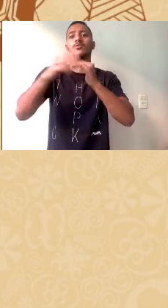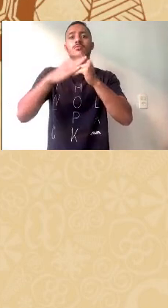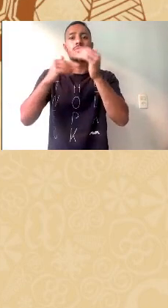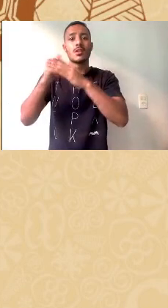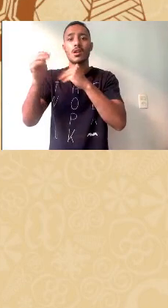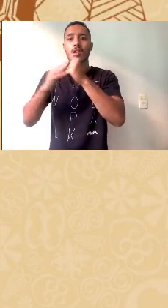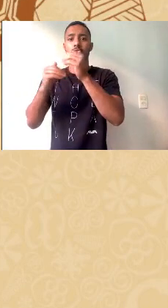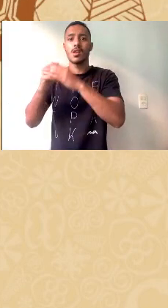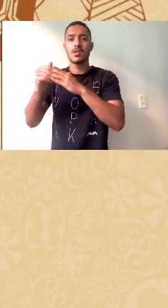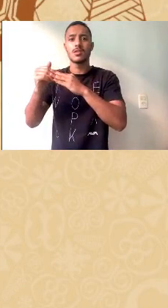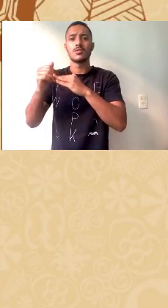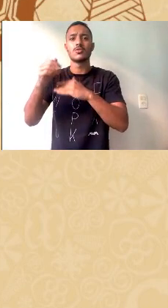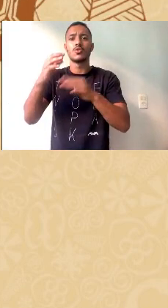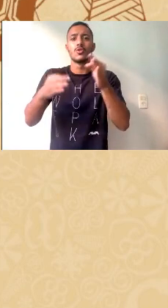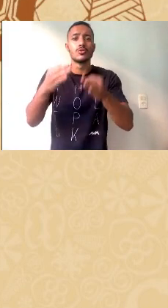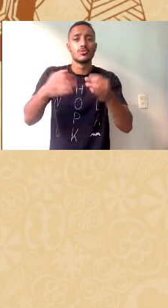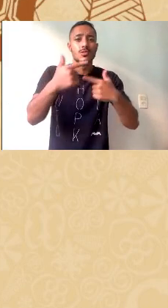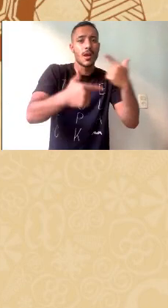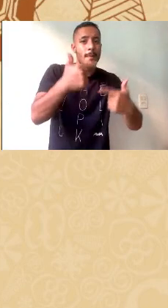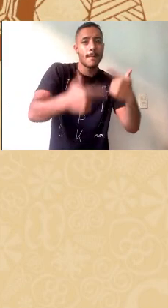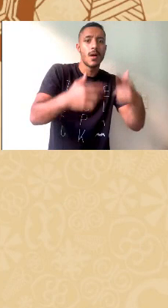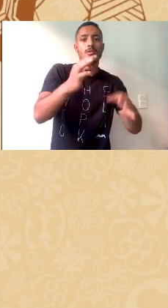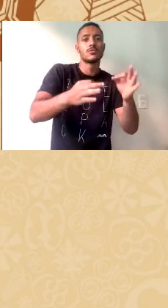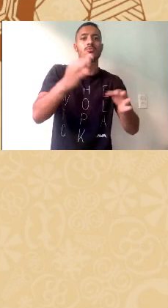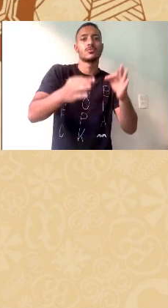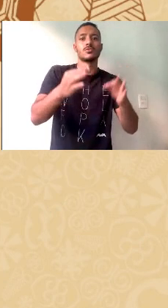jurídicos, serviços de saúde,